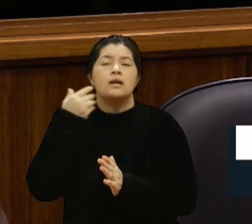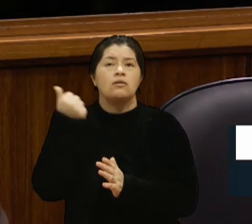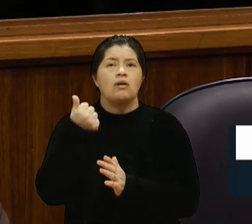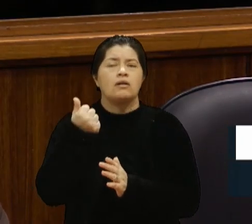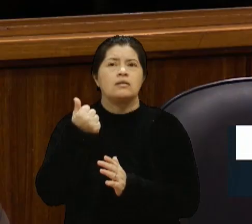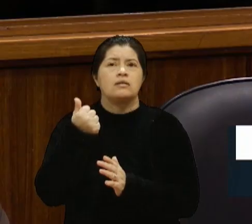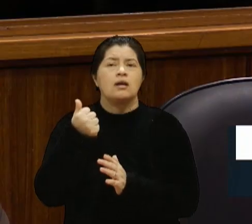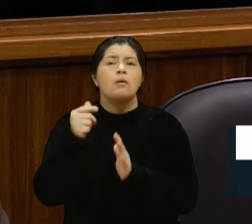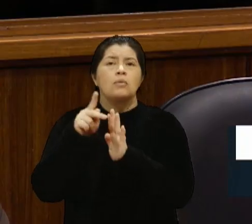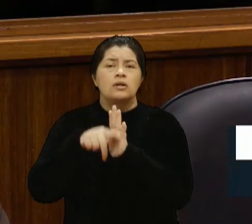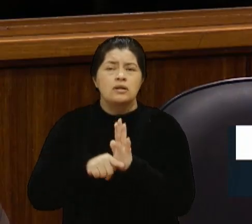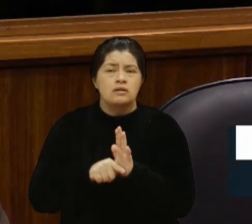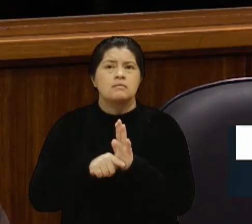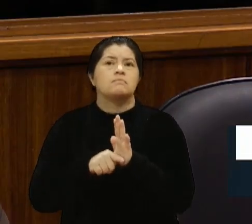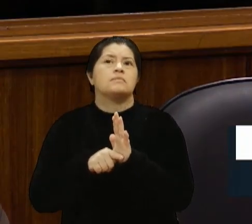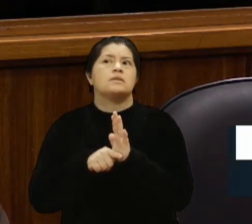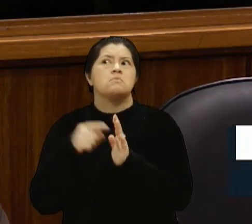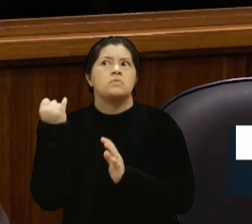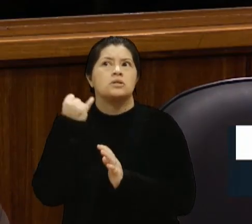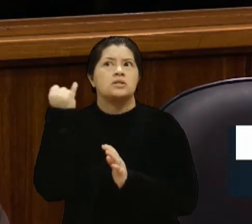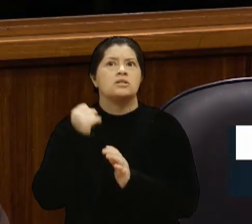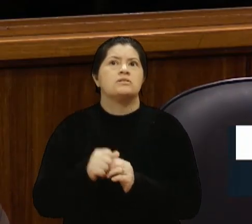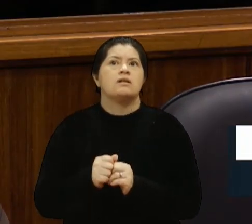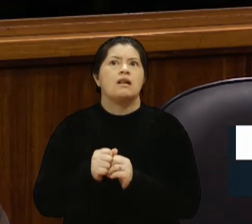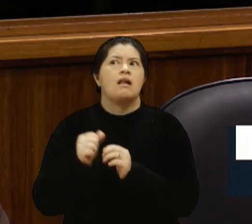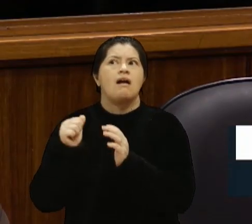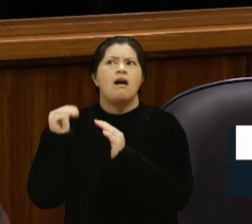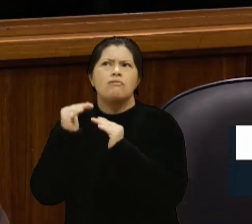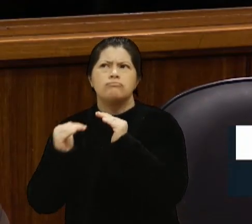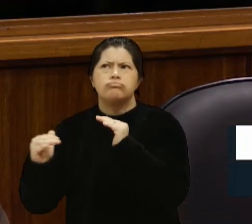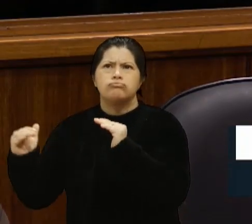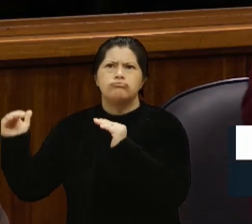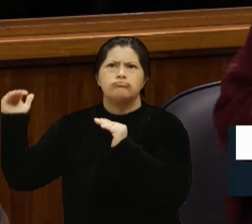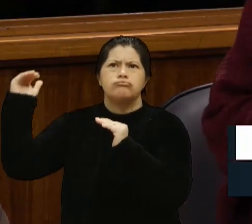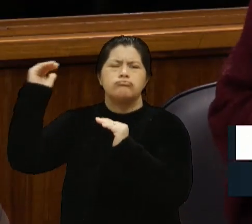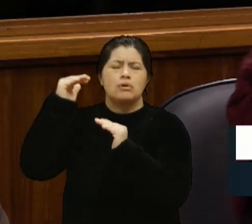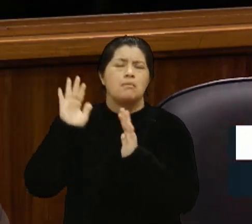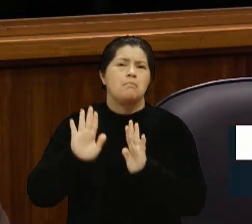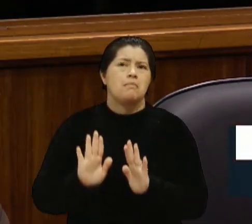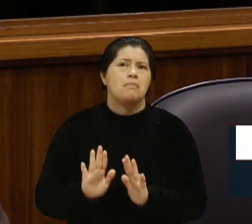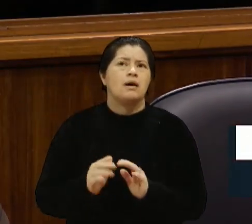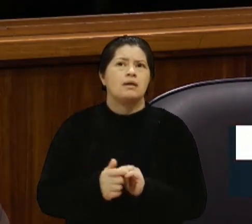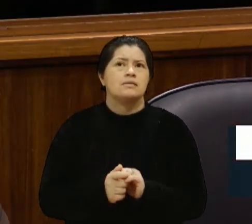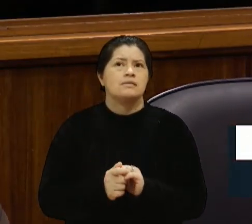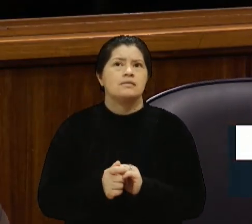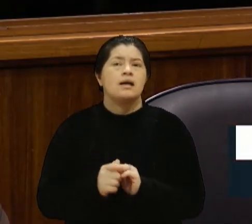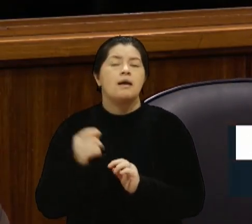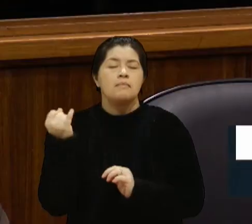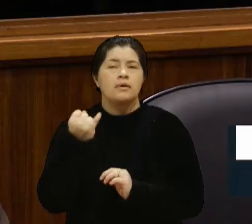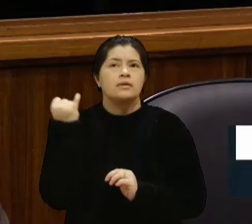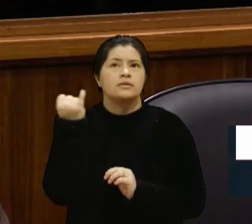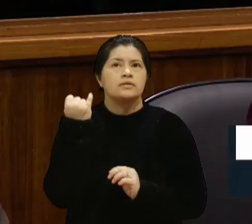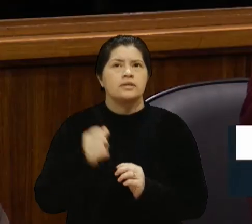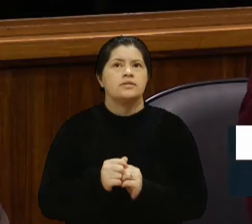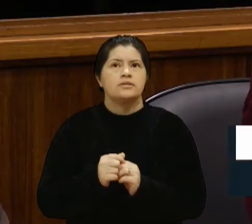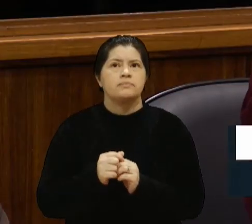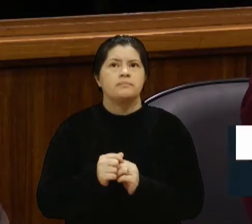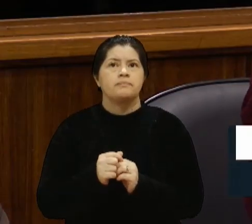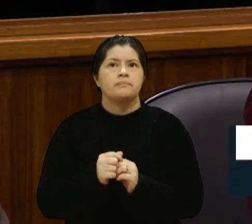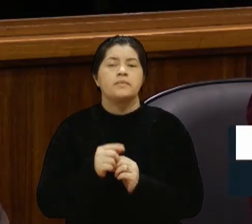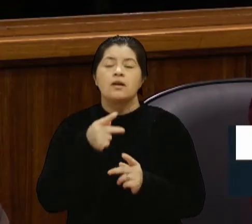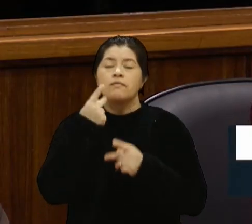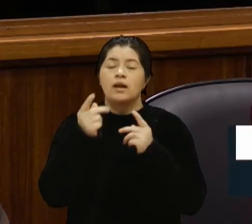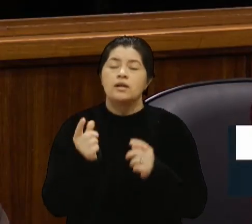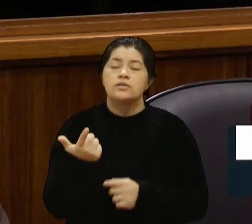cidade, justamente para que a gente não precise bater lá na alta complexidade. Programas assim são importantes. Quero reforçar ali